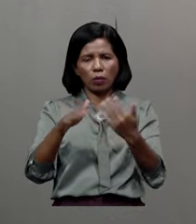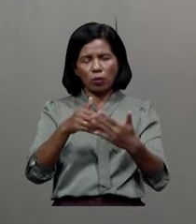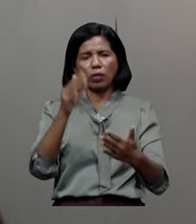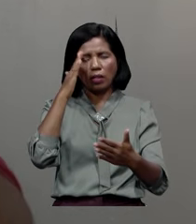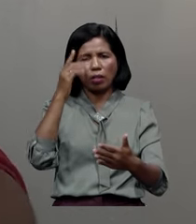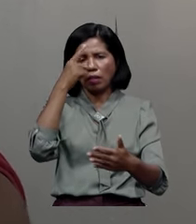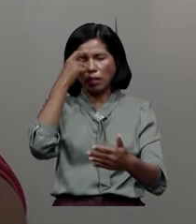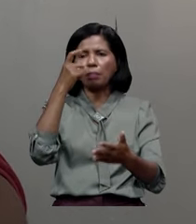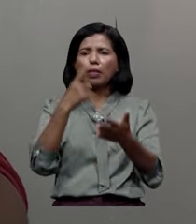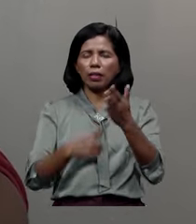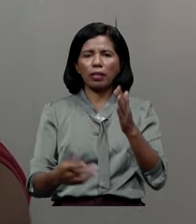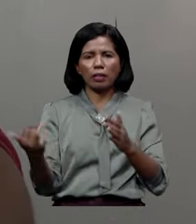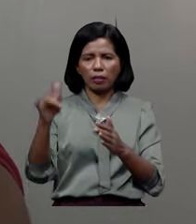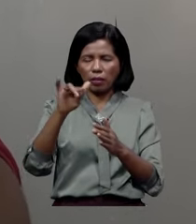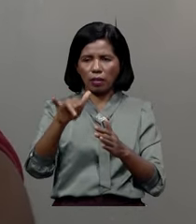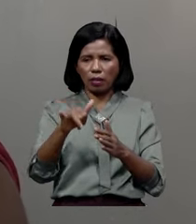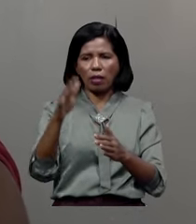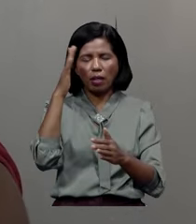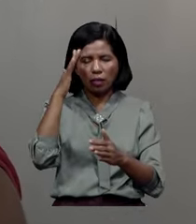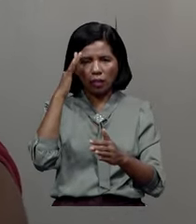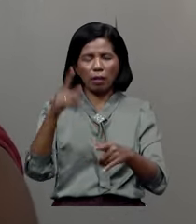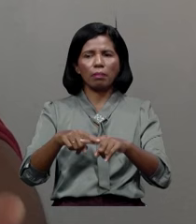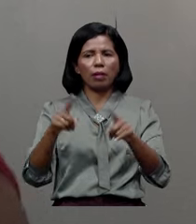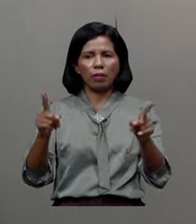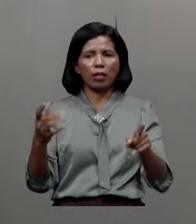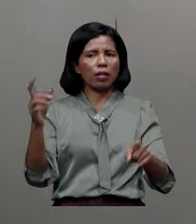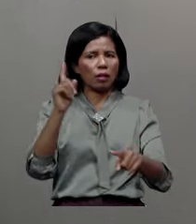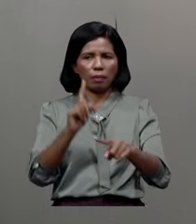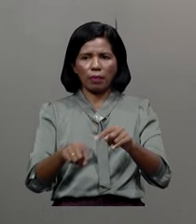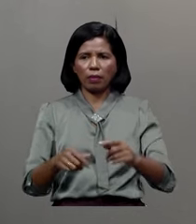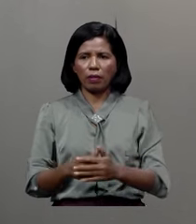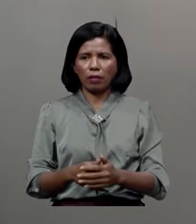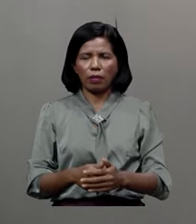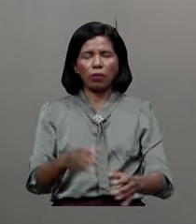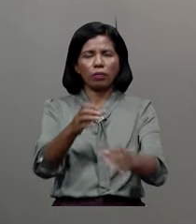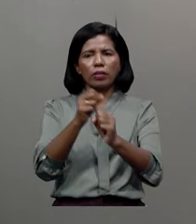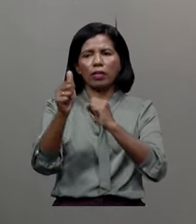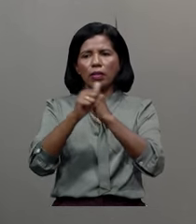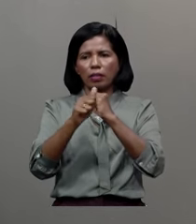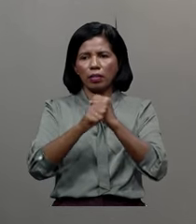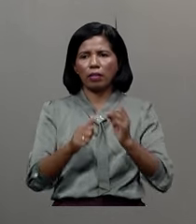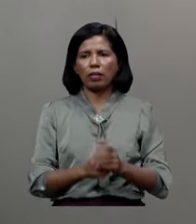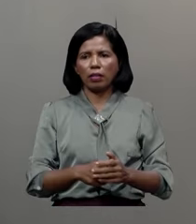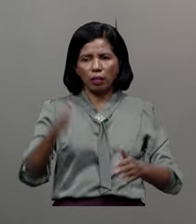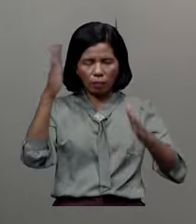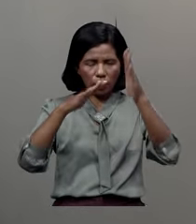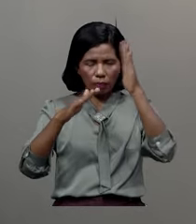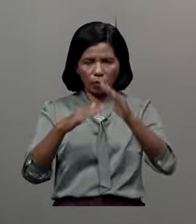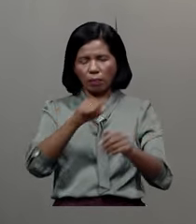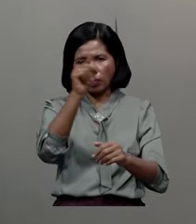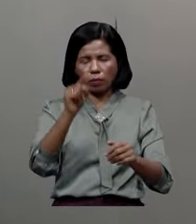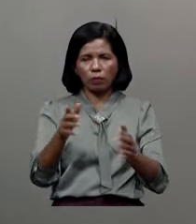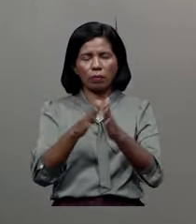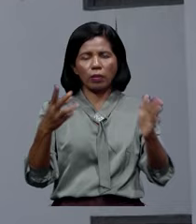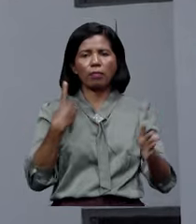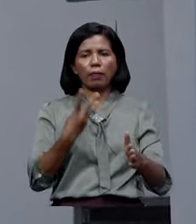maka sira hatene, mai be la bele foti asau. Ida ne maka problema ba ita, pergunta bot ba ita.